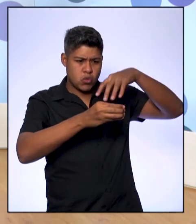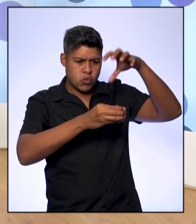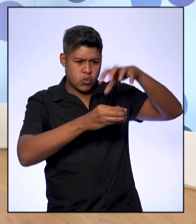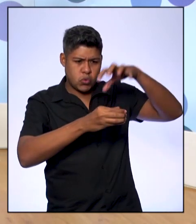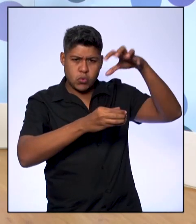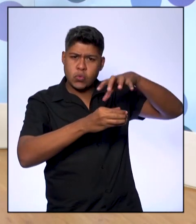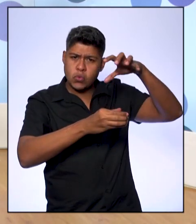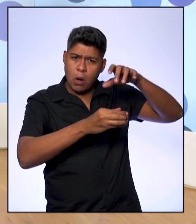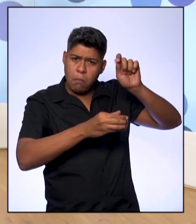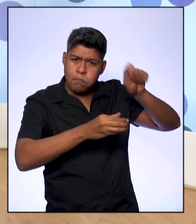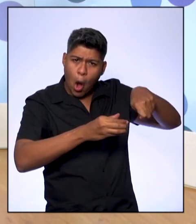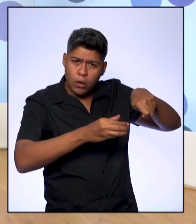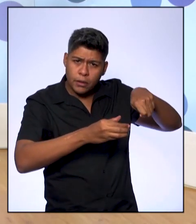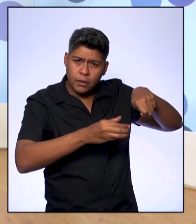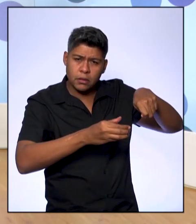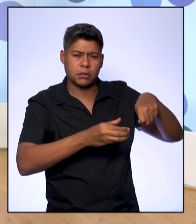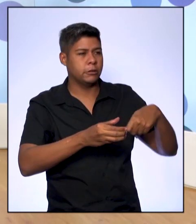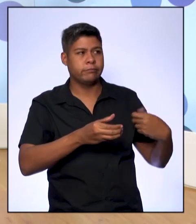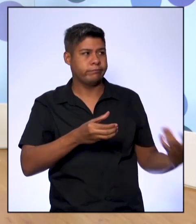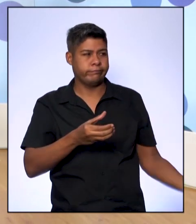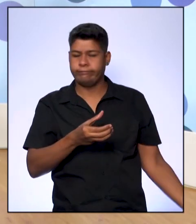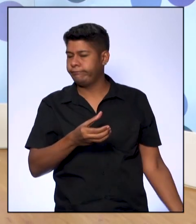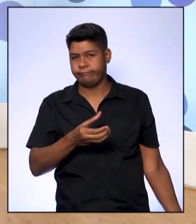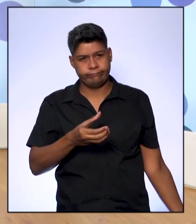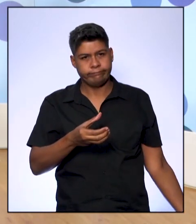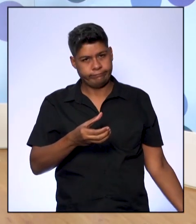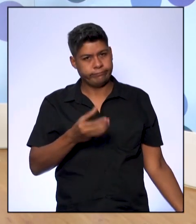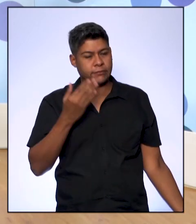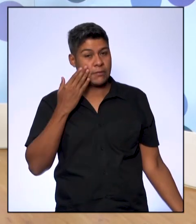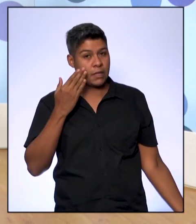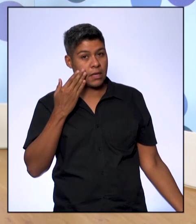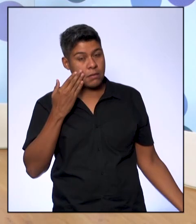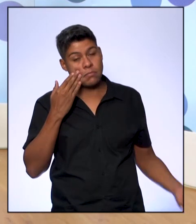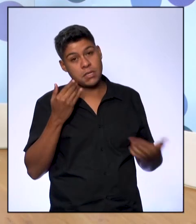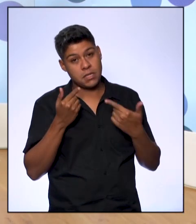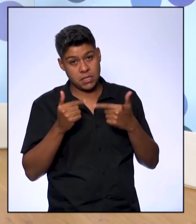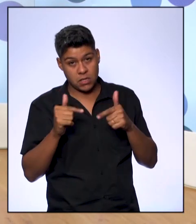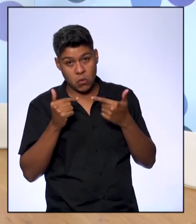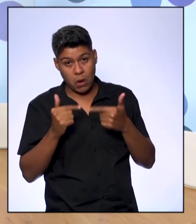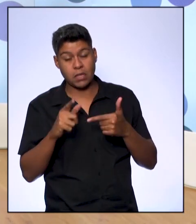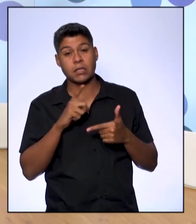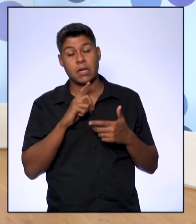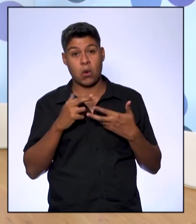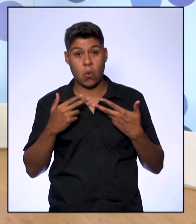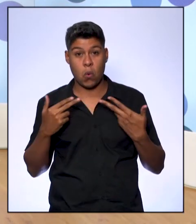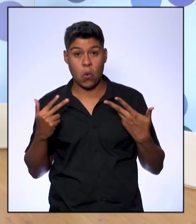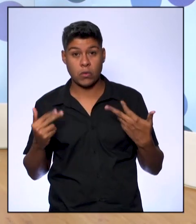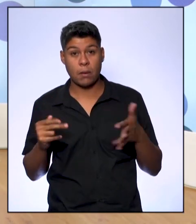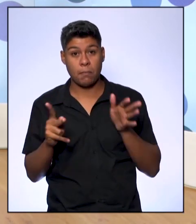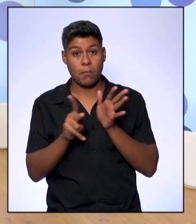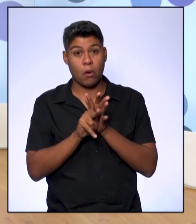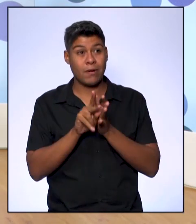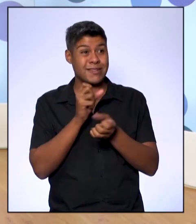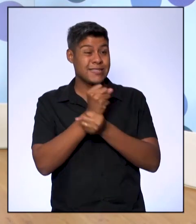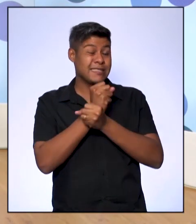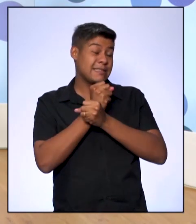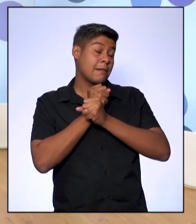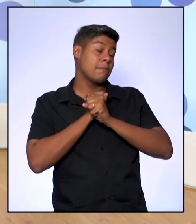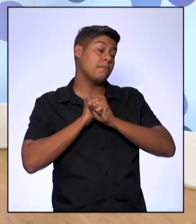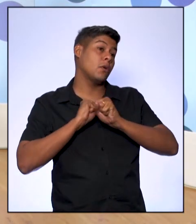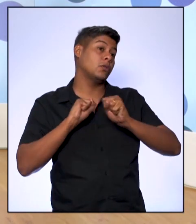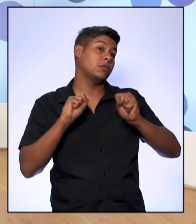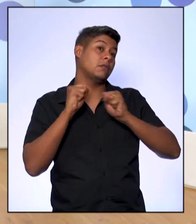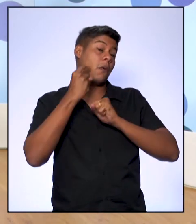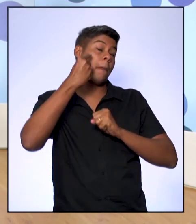não tem lógica aluno então você tem que pensar nisso a figura de linguagem também elabora sim coisas que não é possível